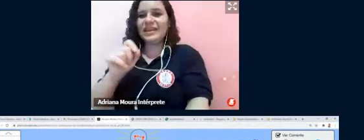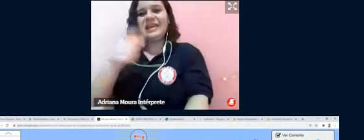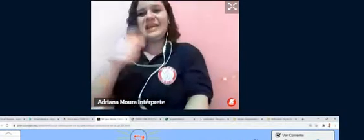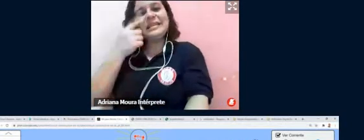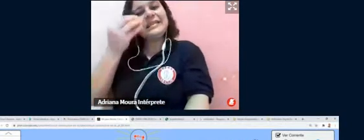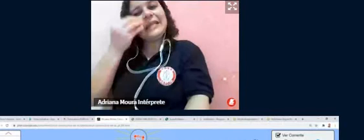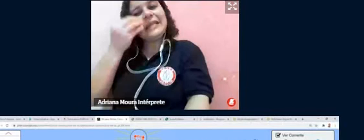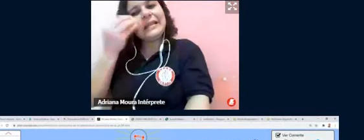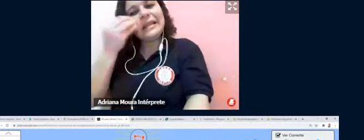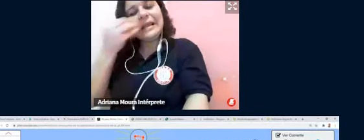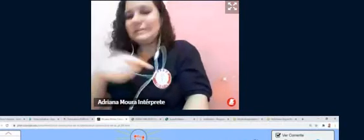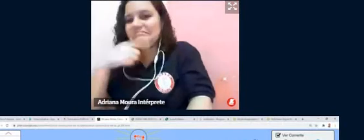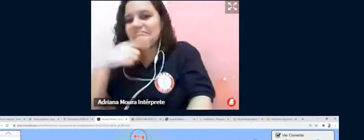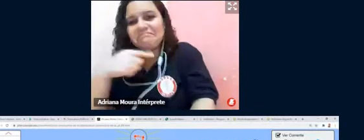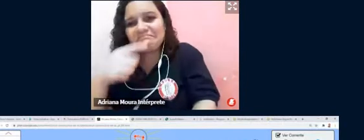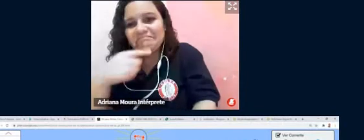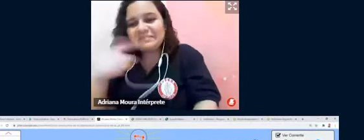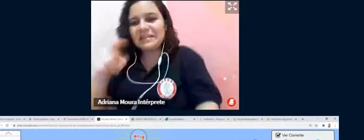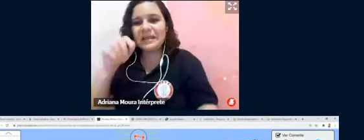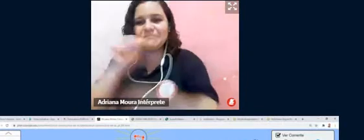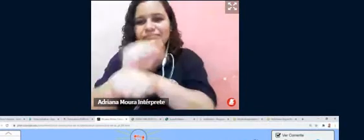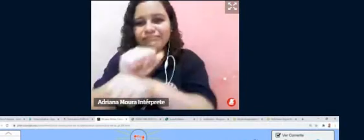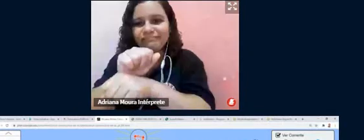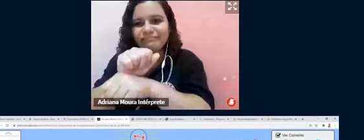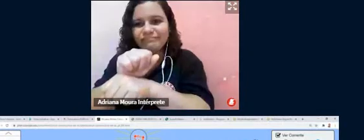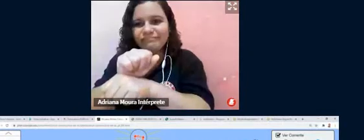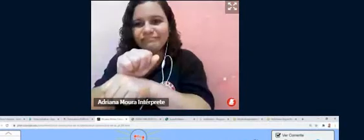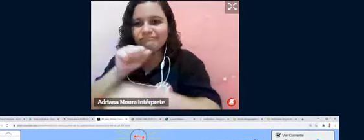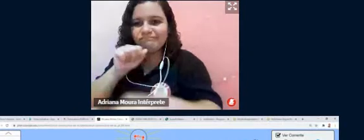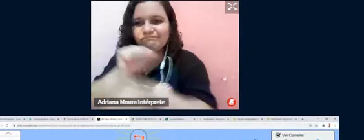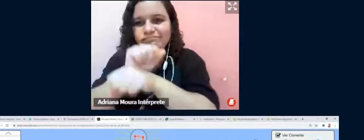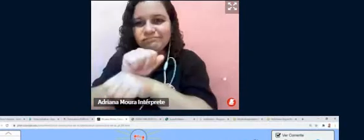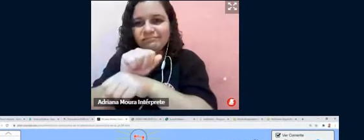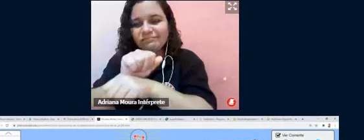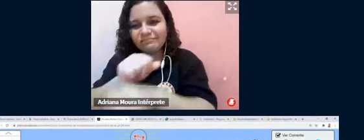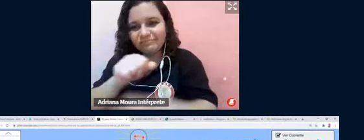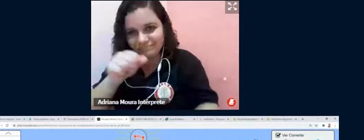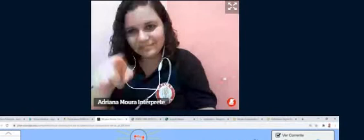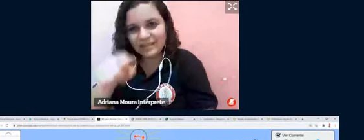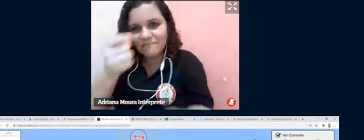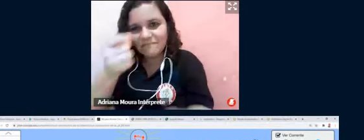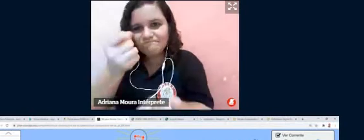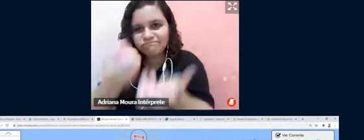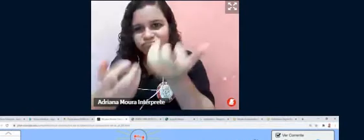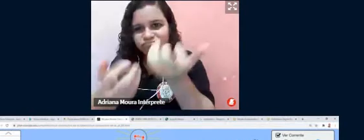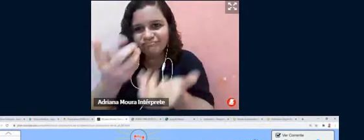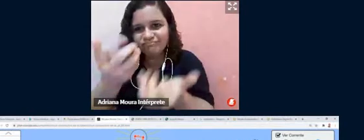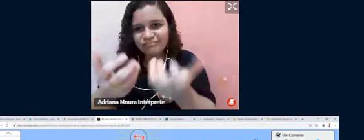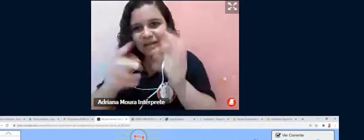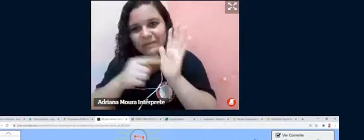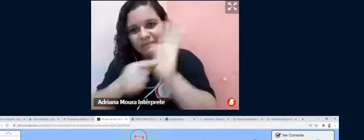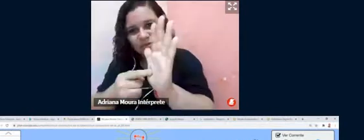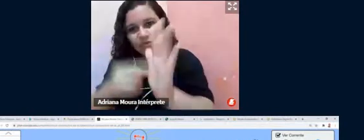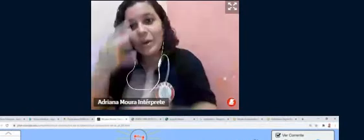dar conta disso. Ele bugou. E esse bugar aqui, e aí ele botou um fogo aqui, né, para representar que se isso acontecer